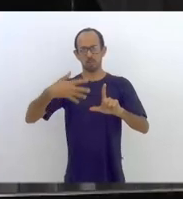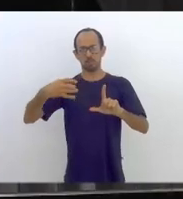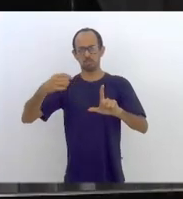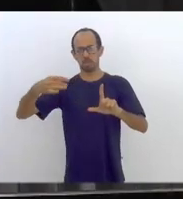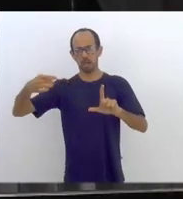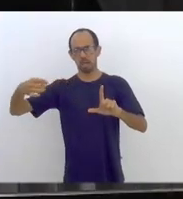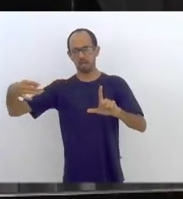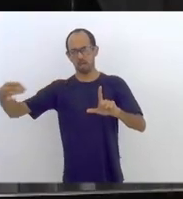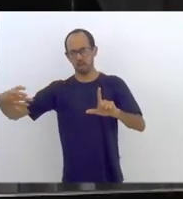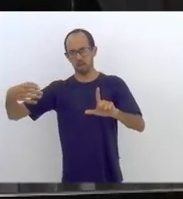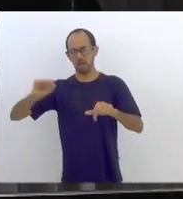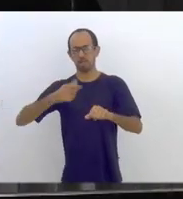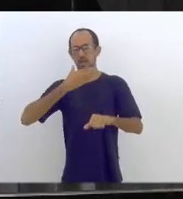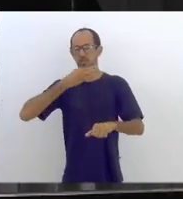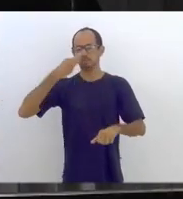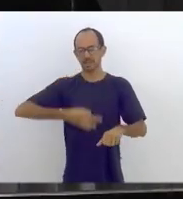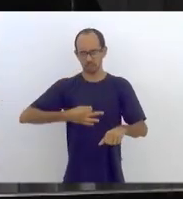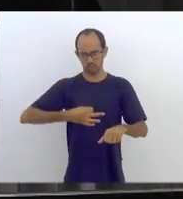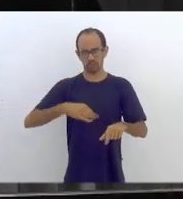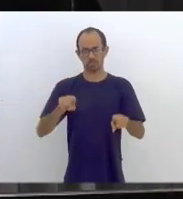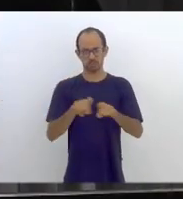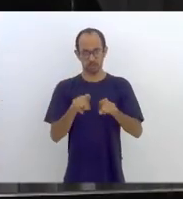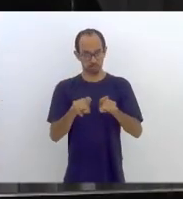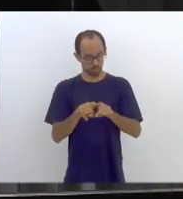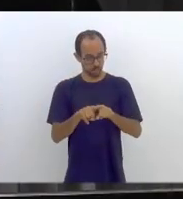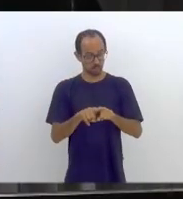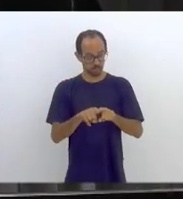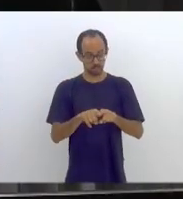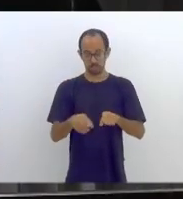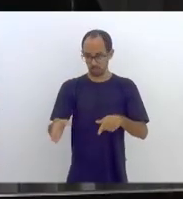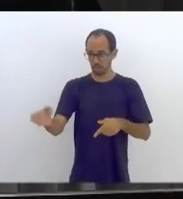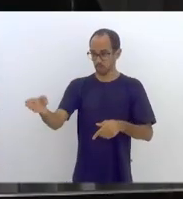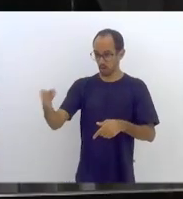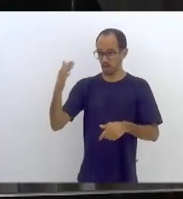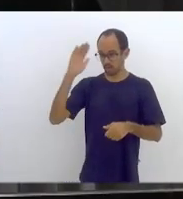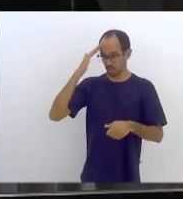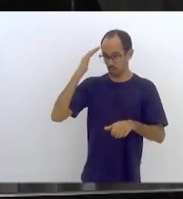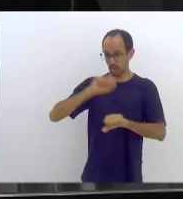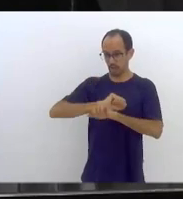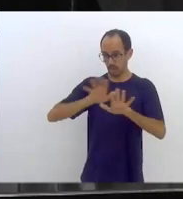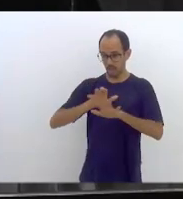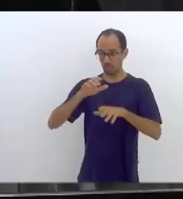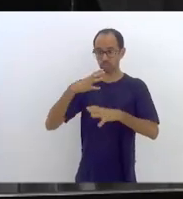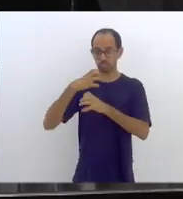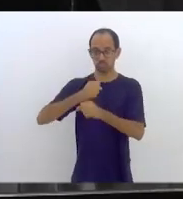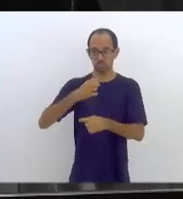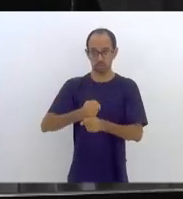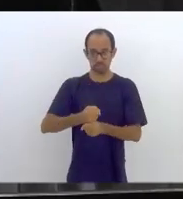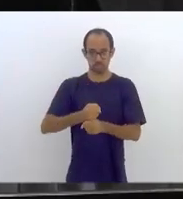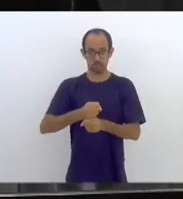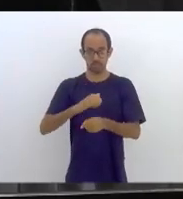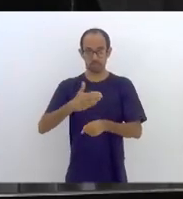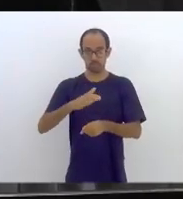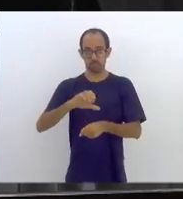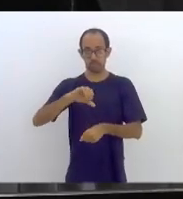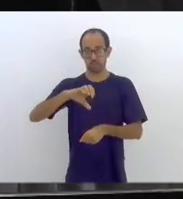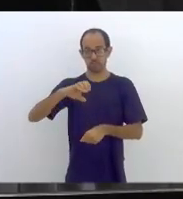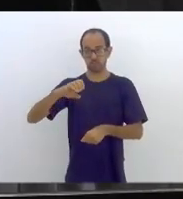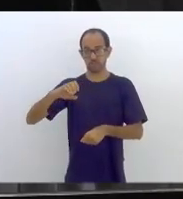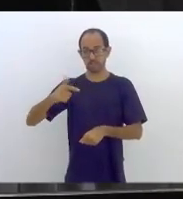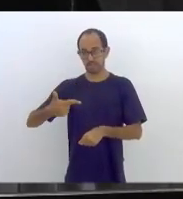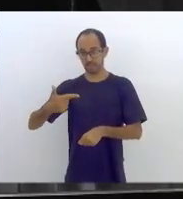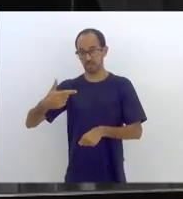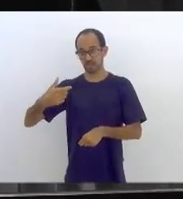racismo e pelo racismo também só para a senhora ter uma ideia estima-se que cerca de 920